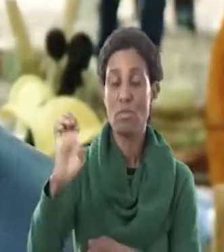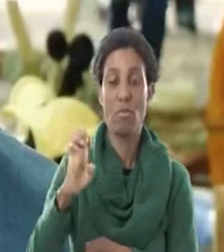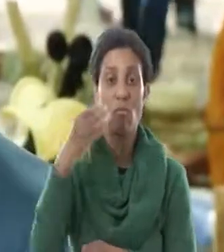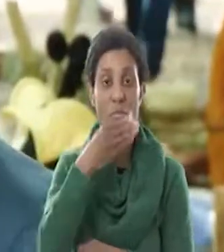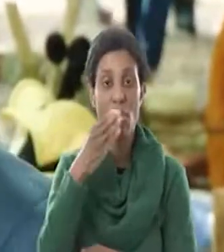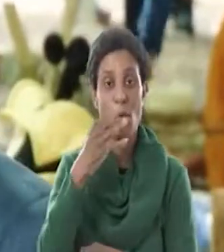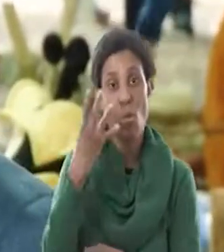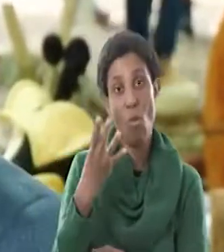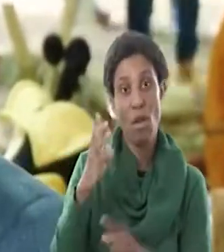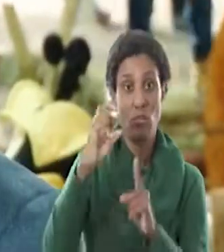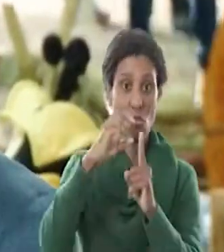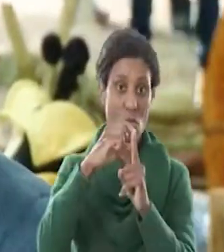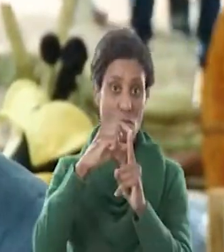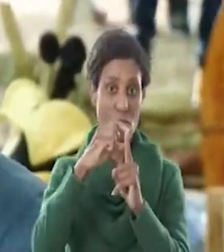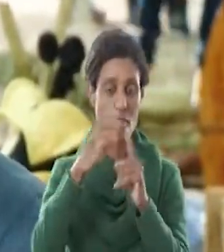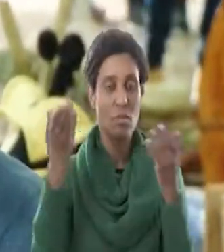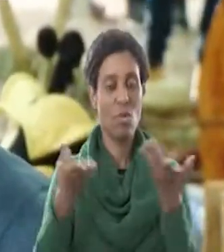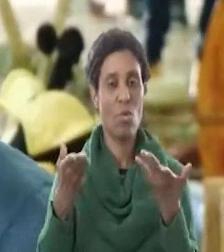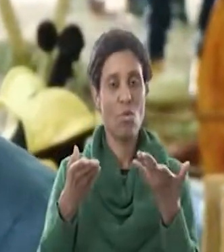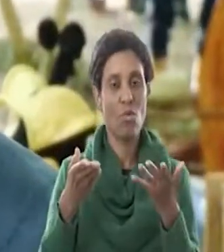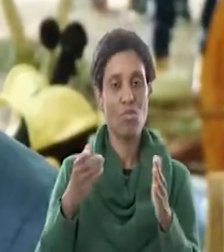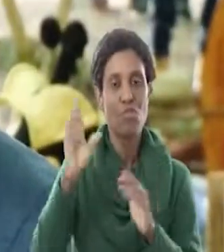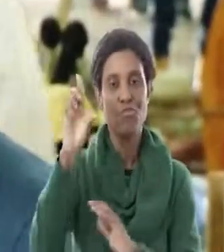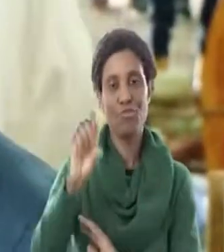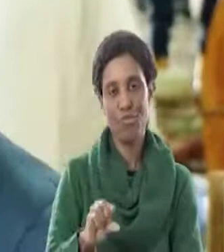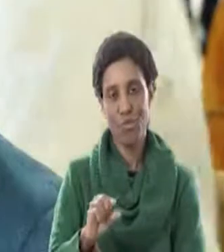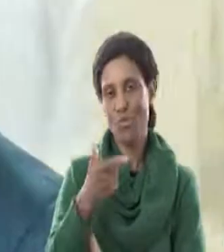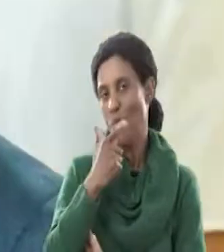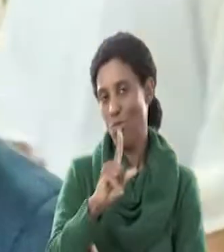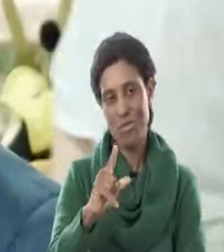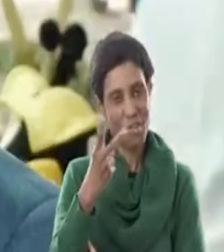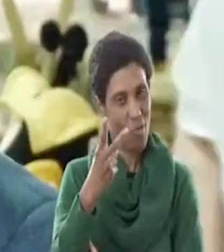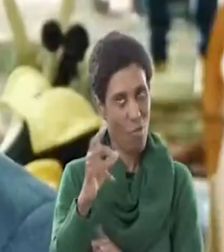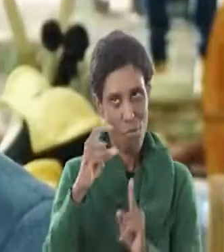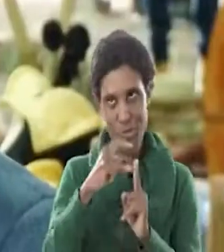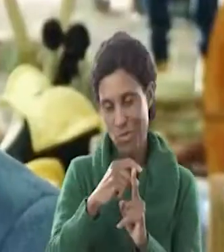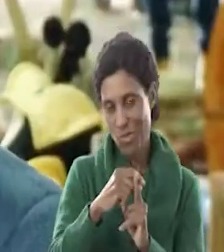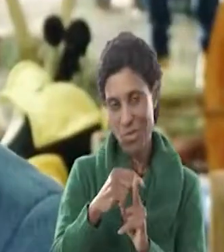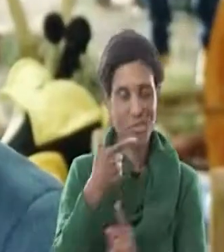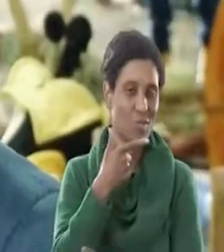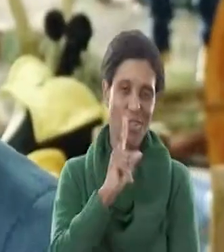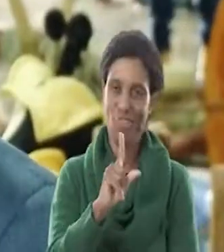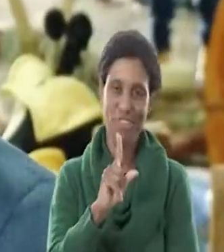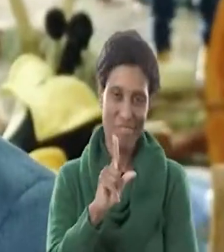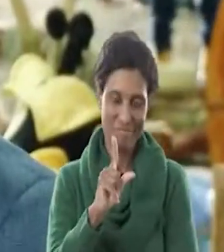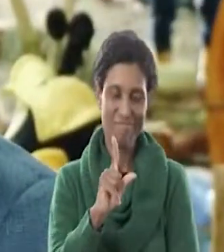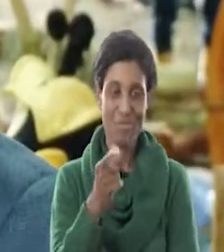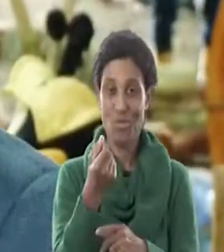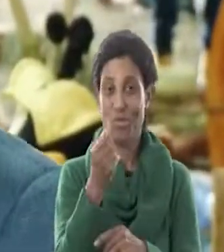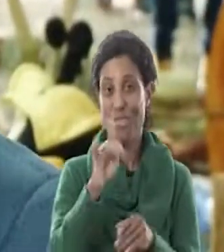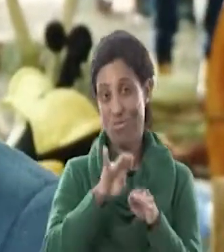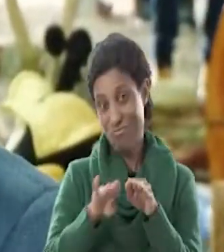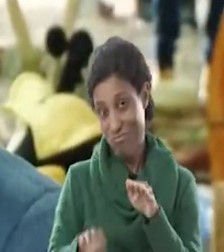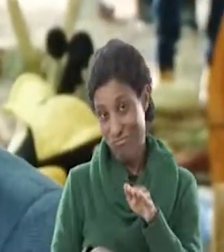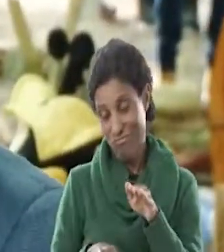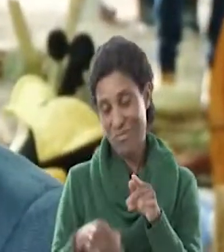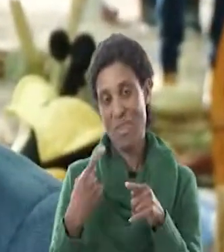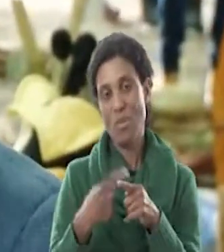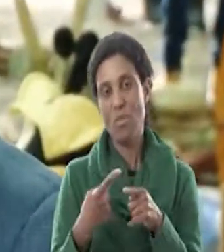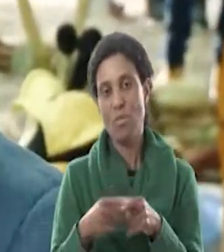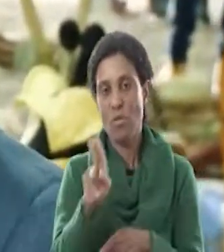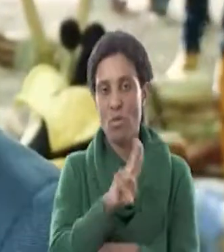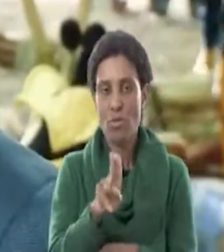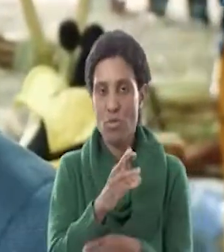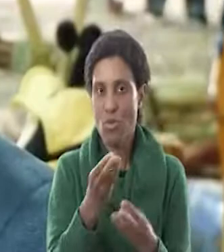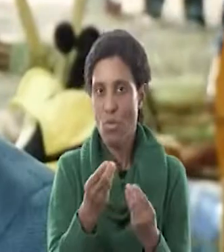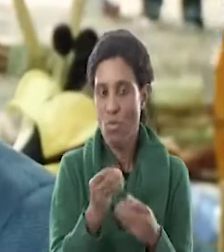ao redor de 4 dólares. Hoje em dia teve uma queda, não se consegue exportar nem por 2 dólares, tá? 1,90, 2 dólares. Isso por quê?